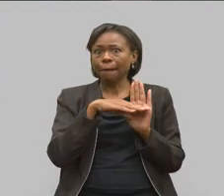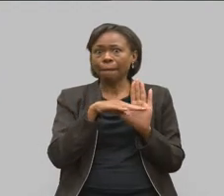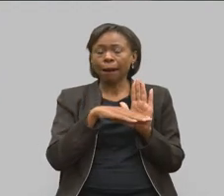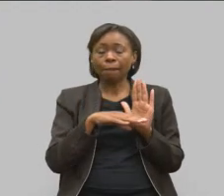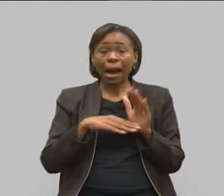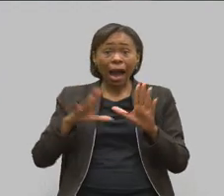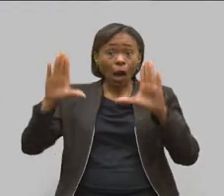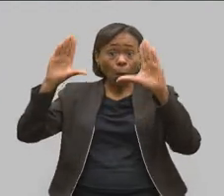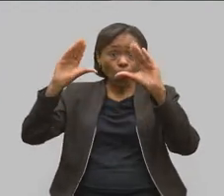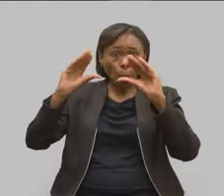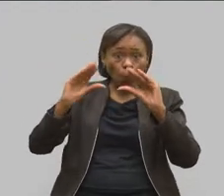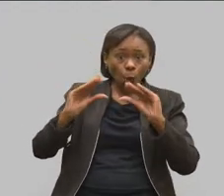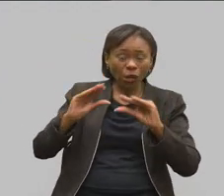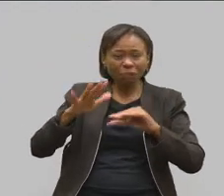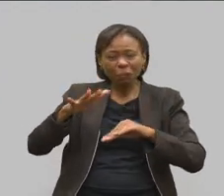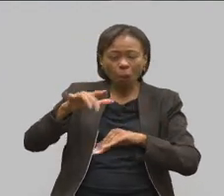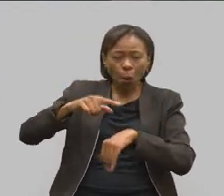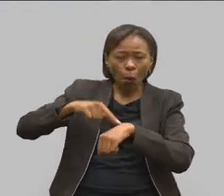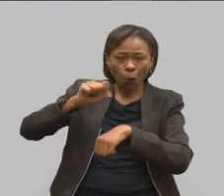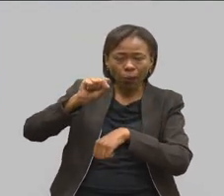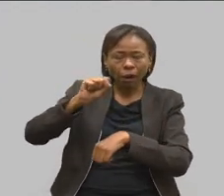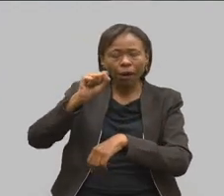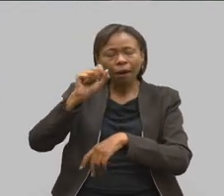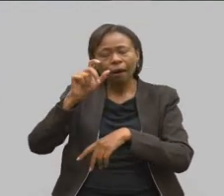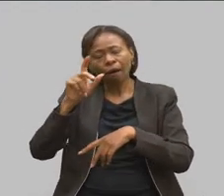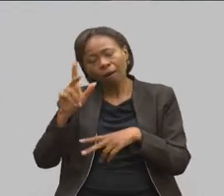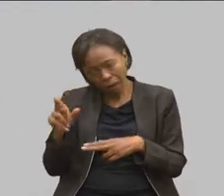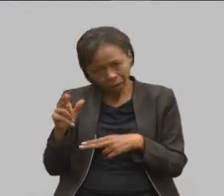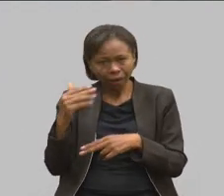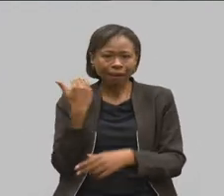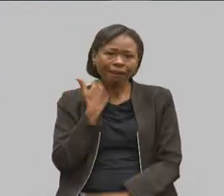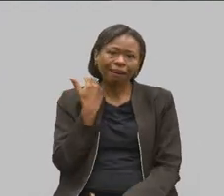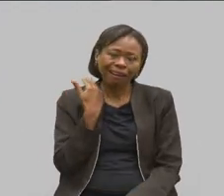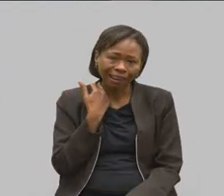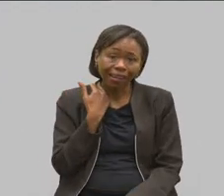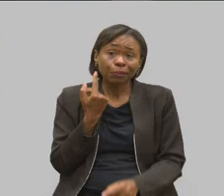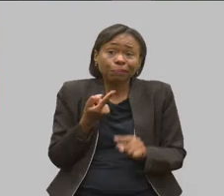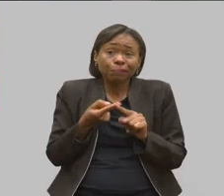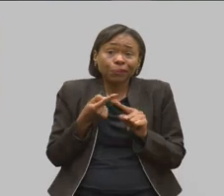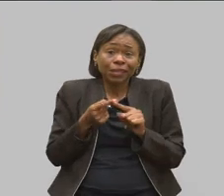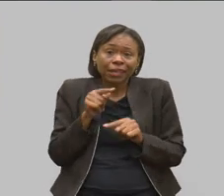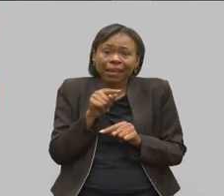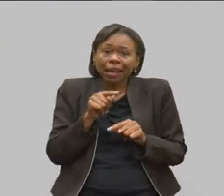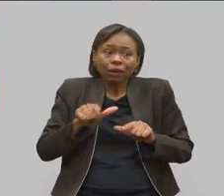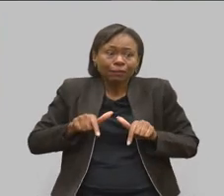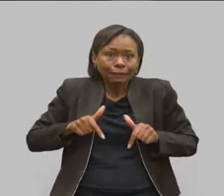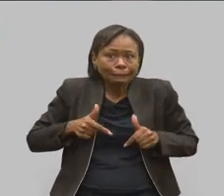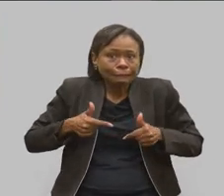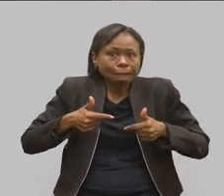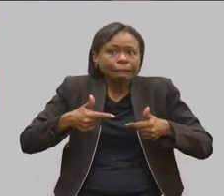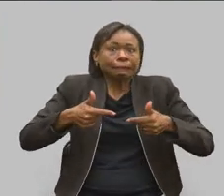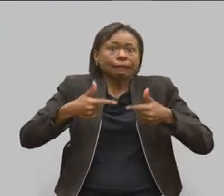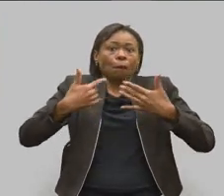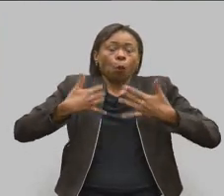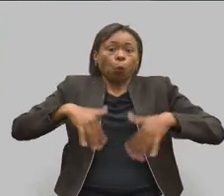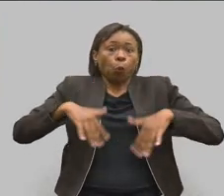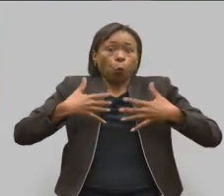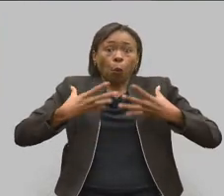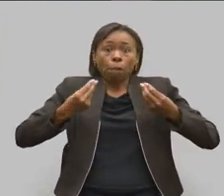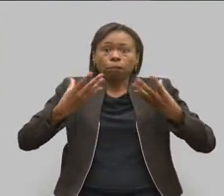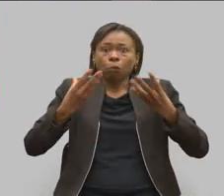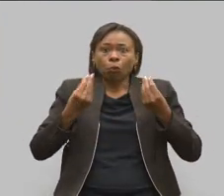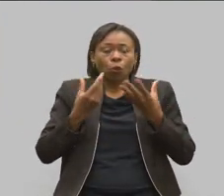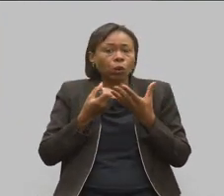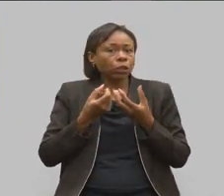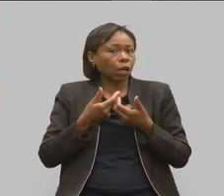tá desmaiando de tanto cansaço porque a agenda dele é muito cheia e ele também